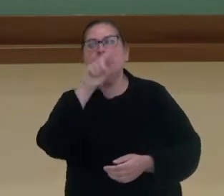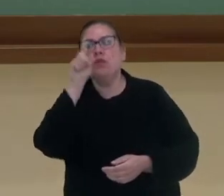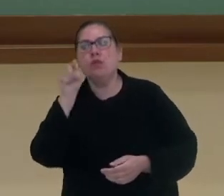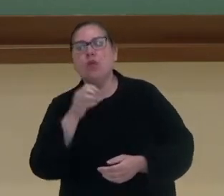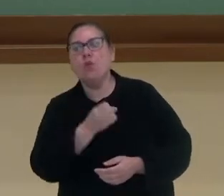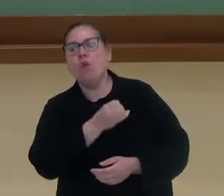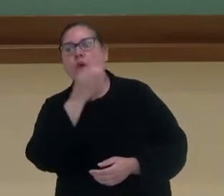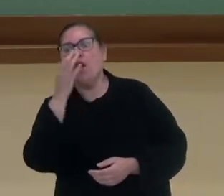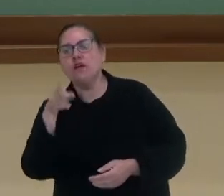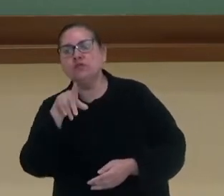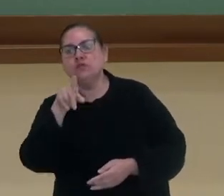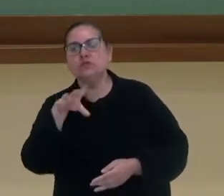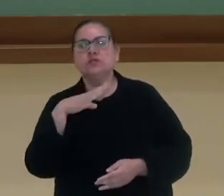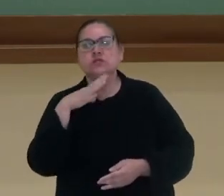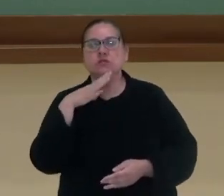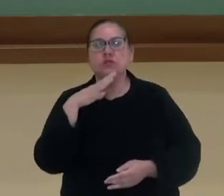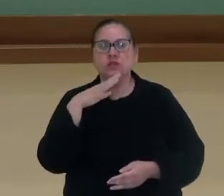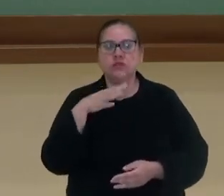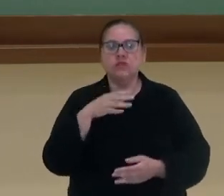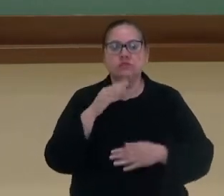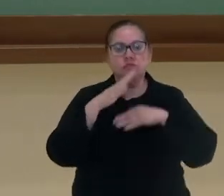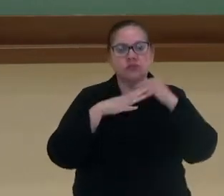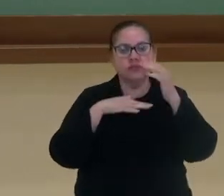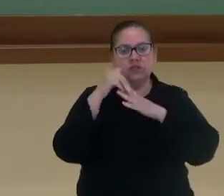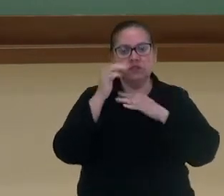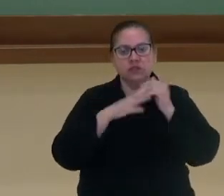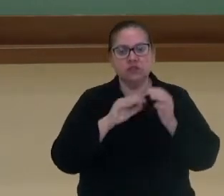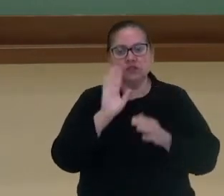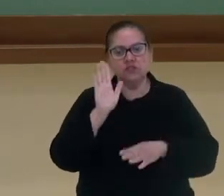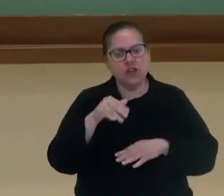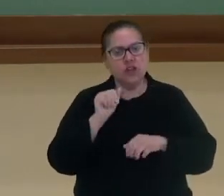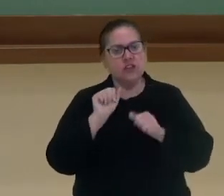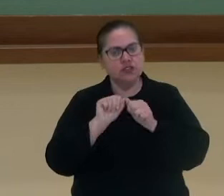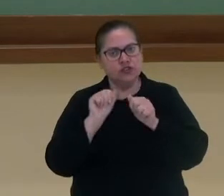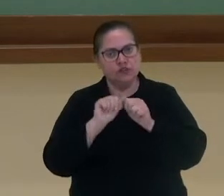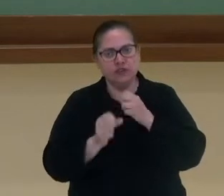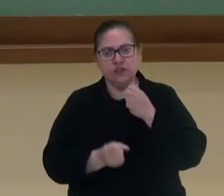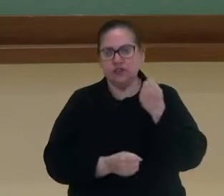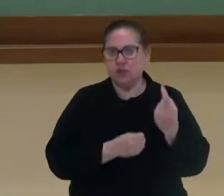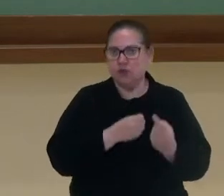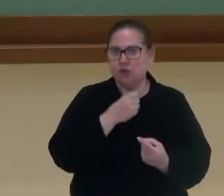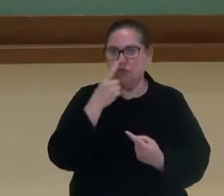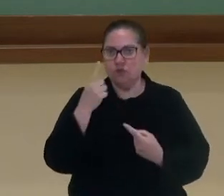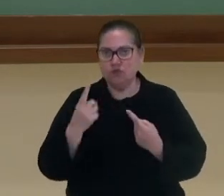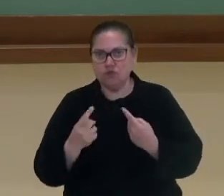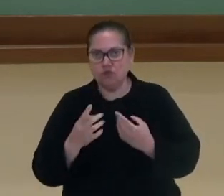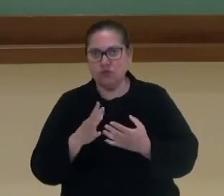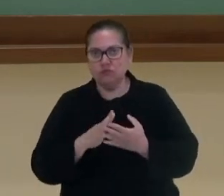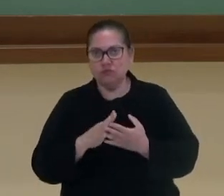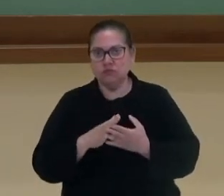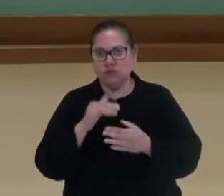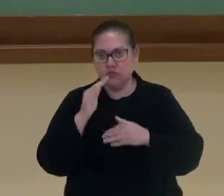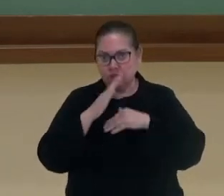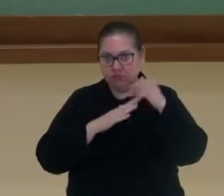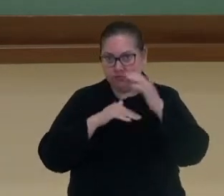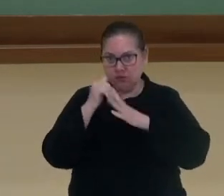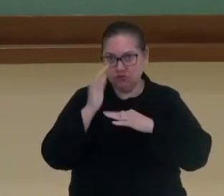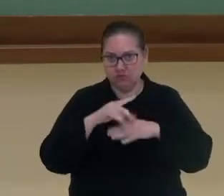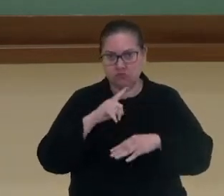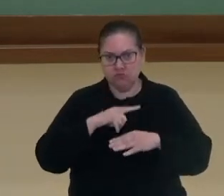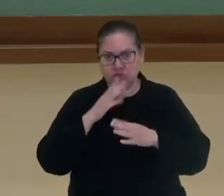de aventura você conhece? Já praticou alguma dessas práticas? Você